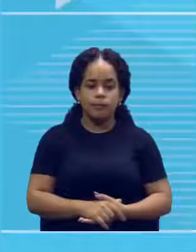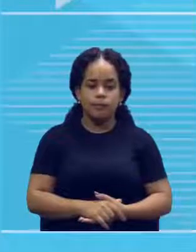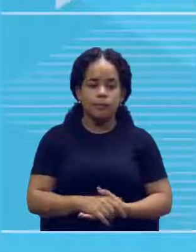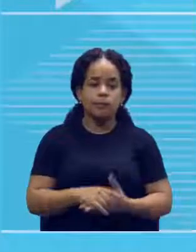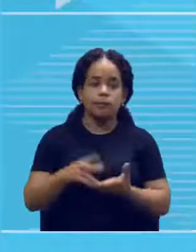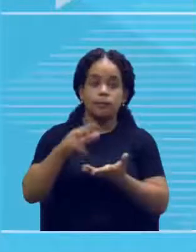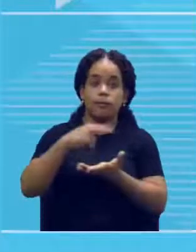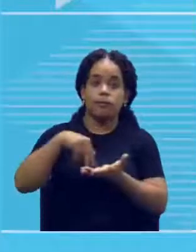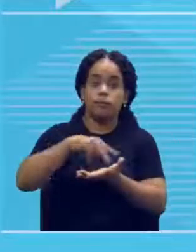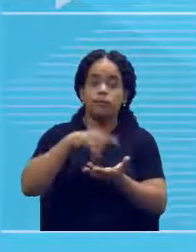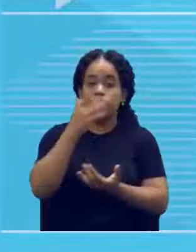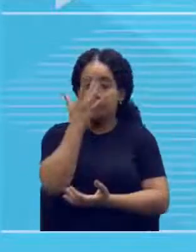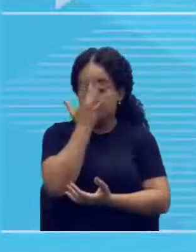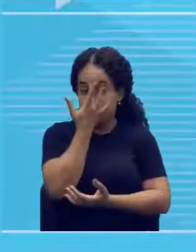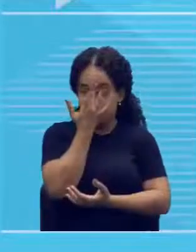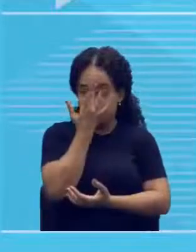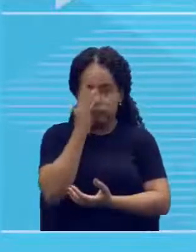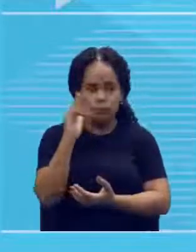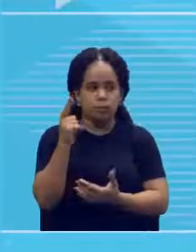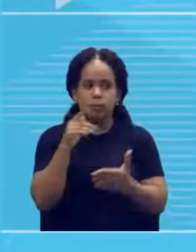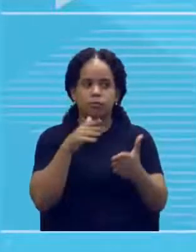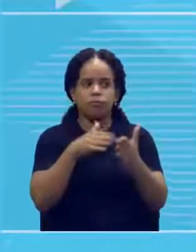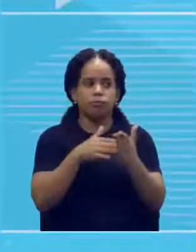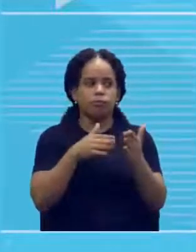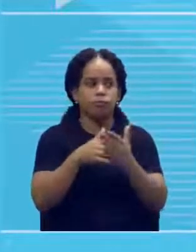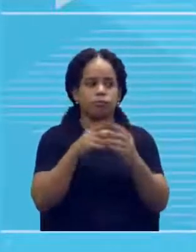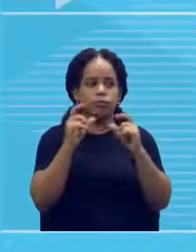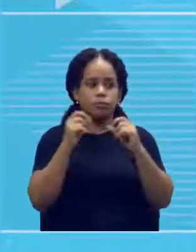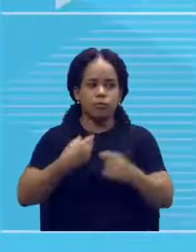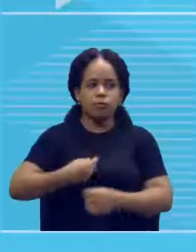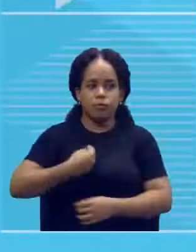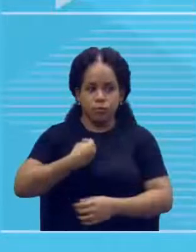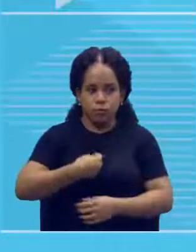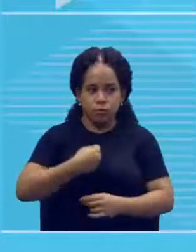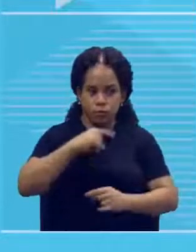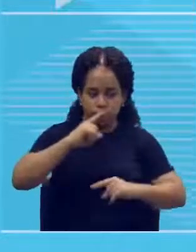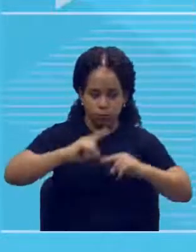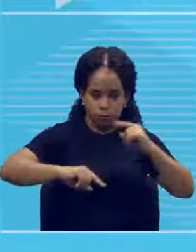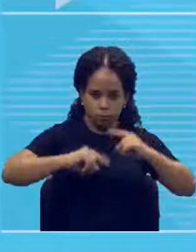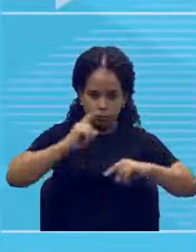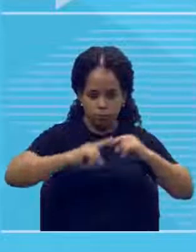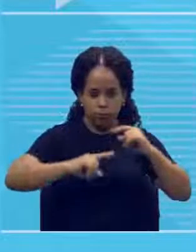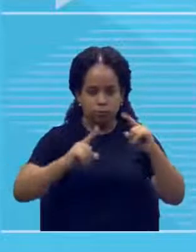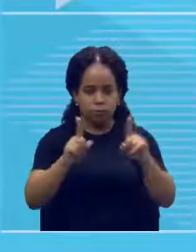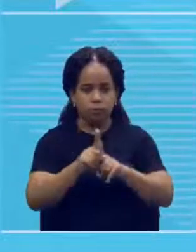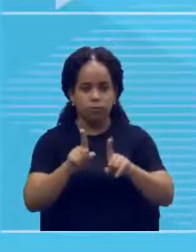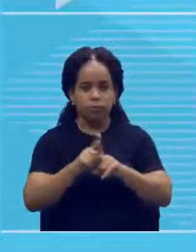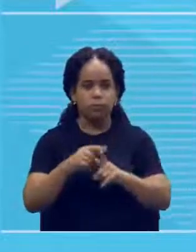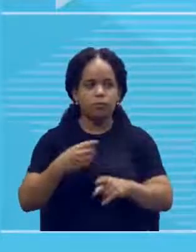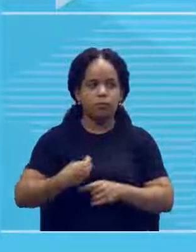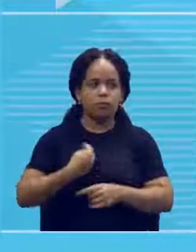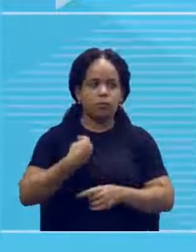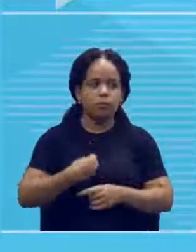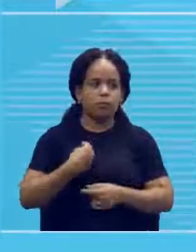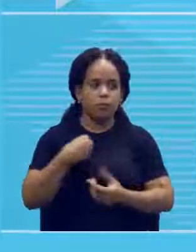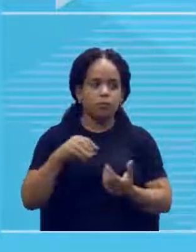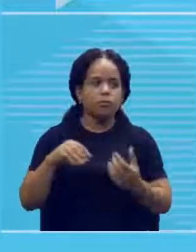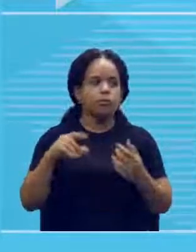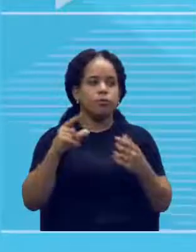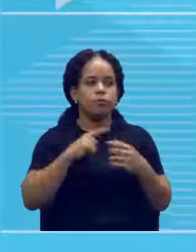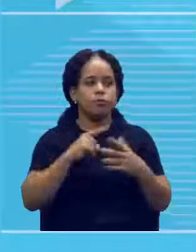indiana não vê fronteira entre a vida material e a vida espiritual, pois para os